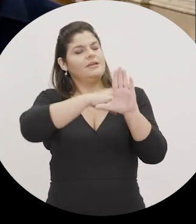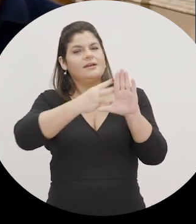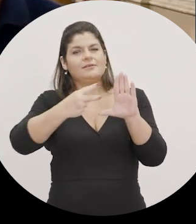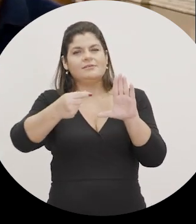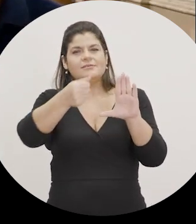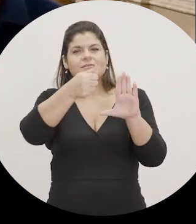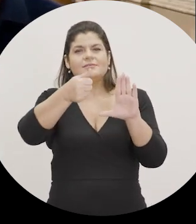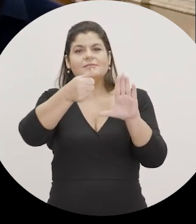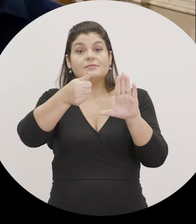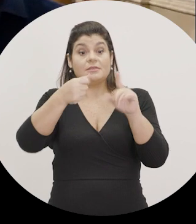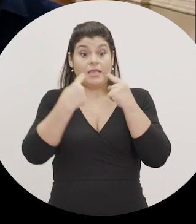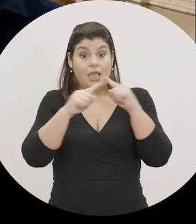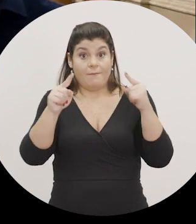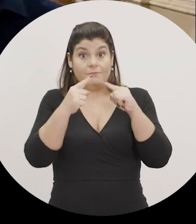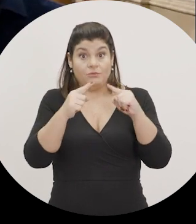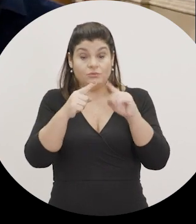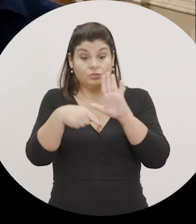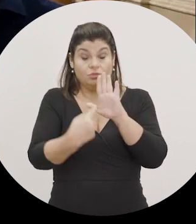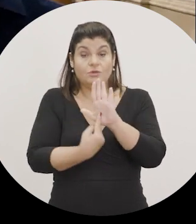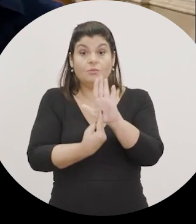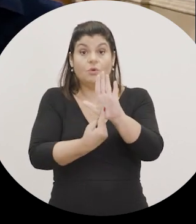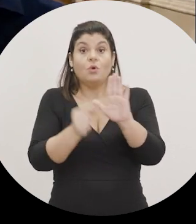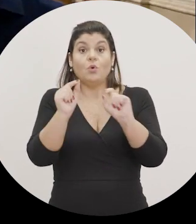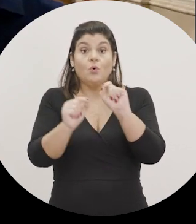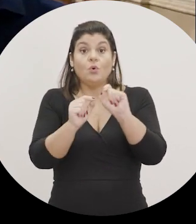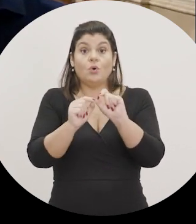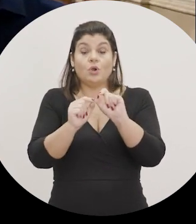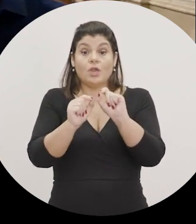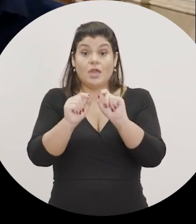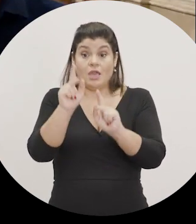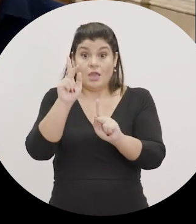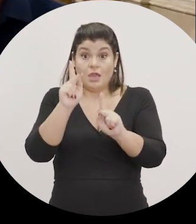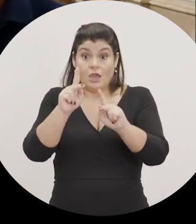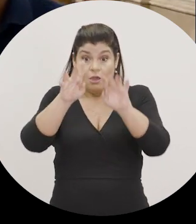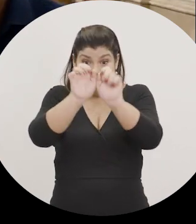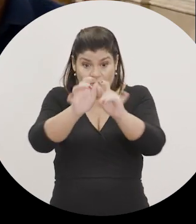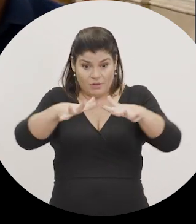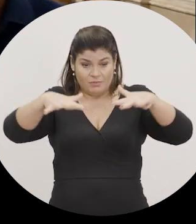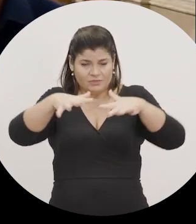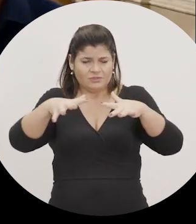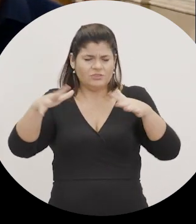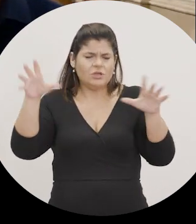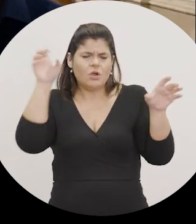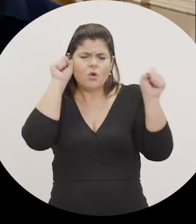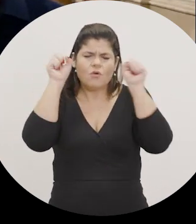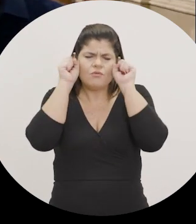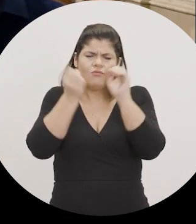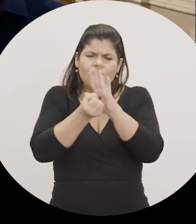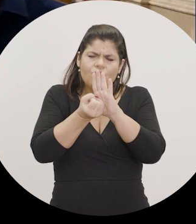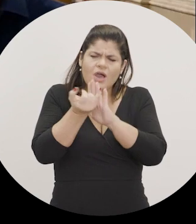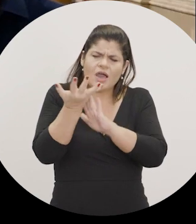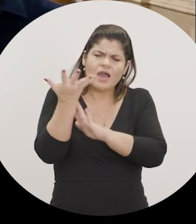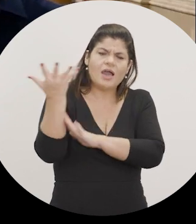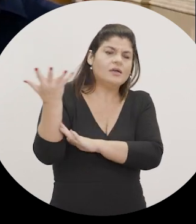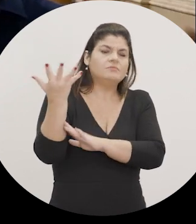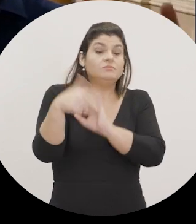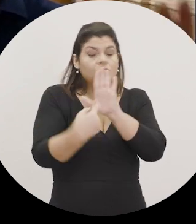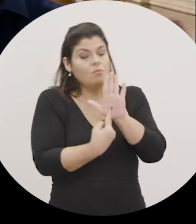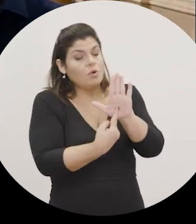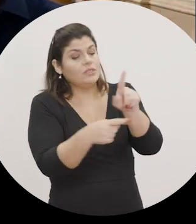Se você me permite usar isso, esse termo, né? Para um público que já a escutou tantas vezes, ele